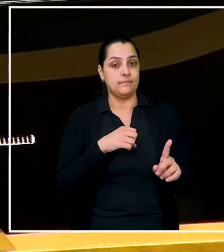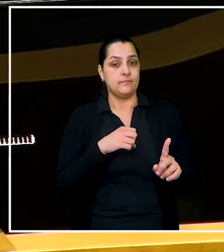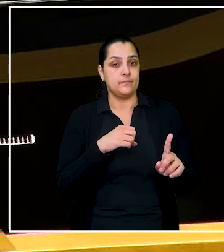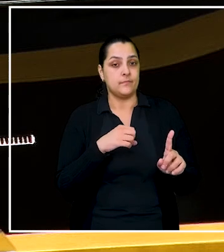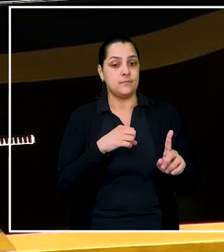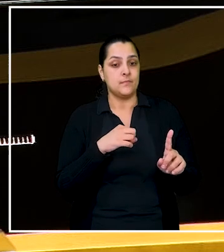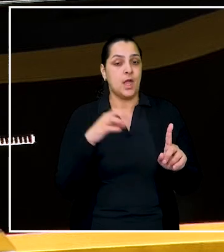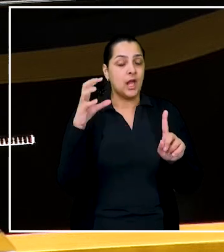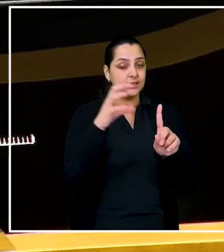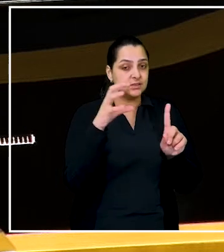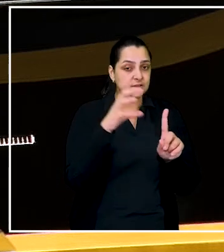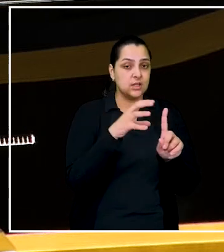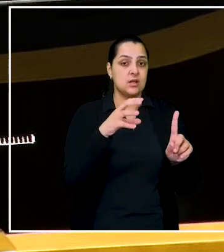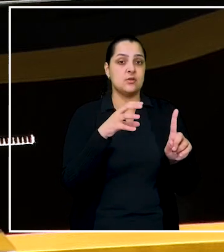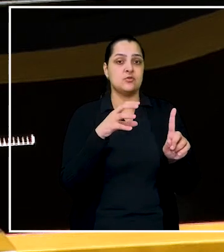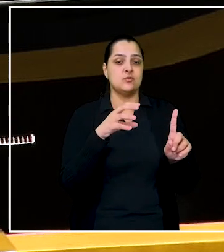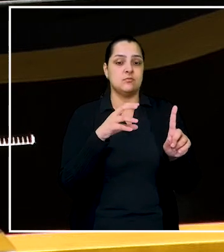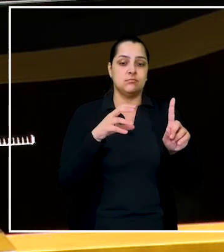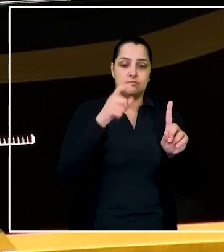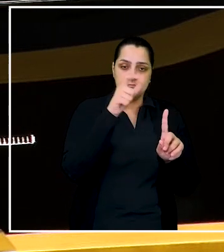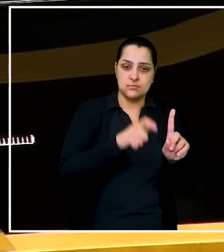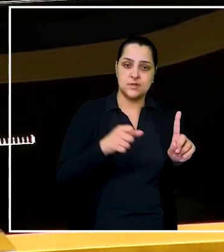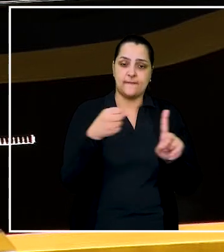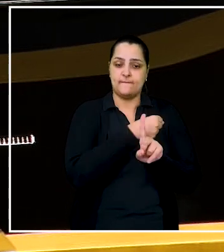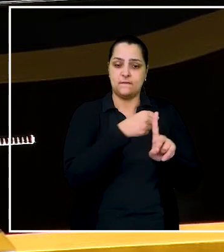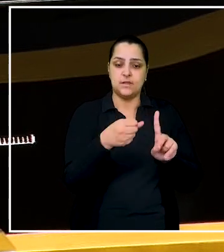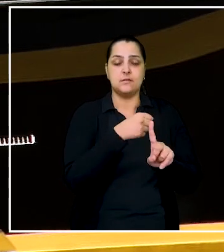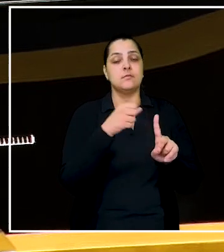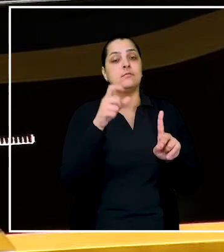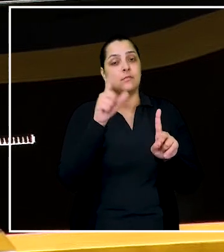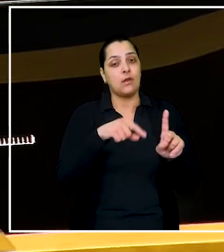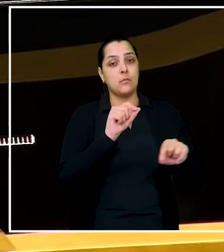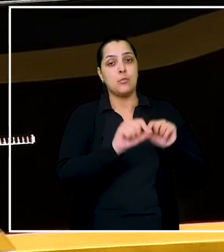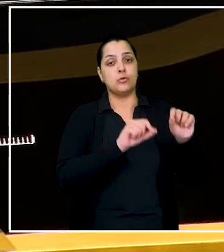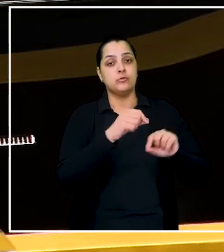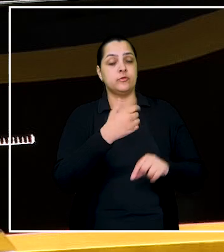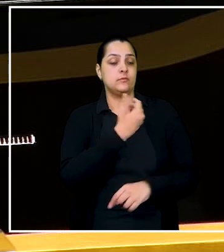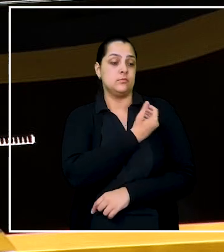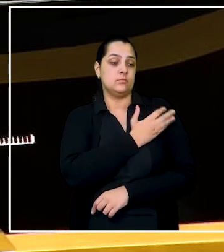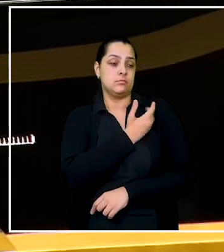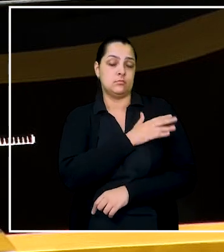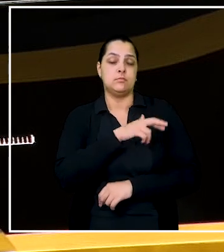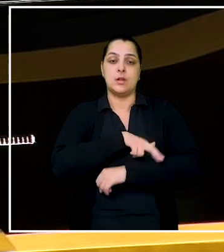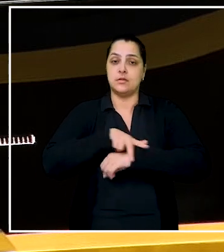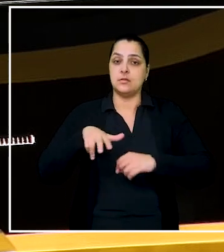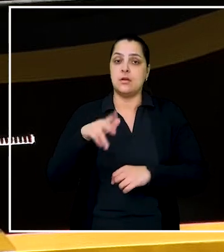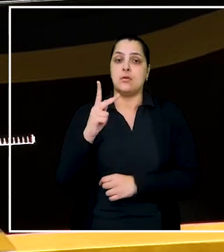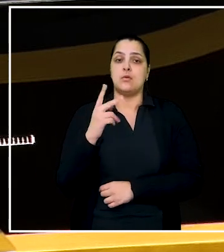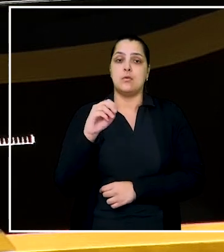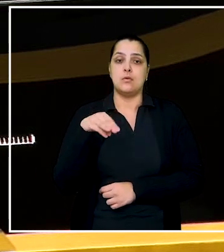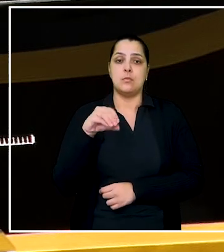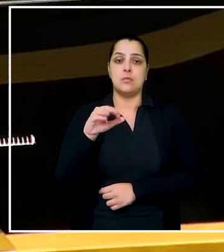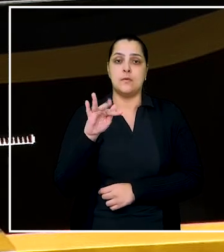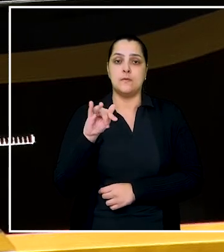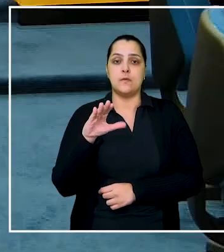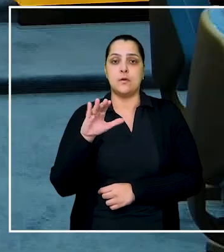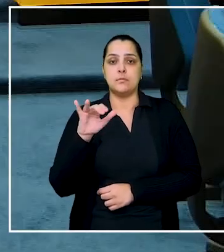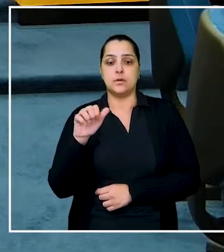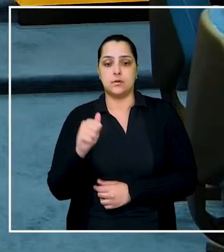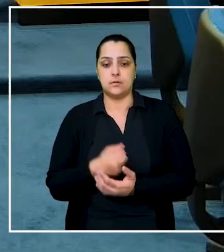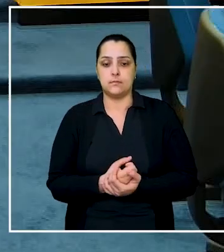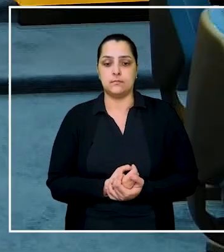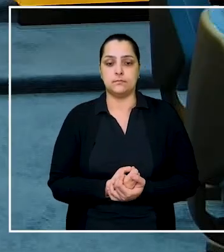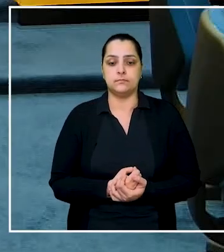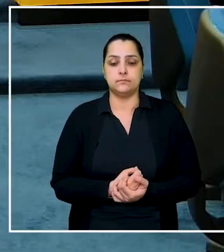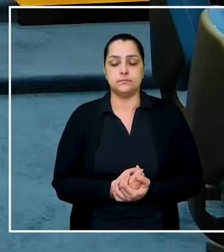assédio moral e agressão física motivados por discriminação racial e homofóbica.